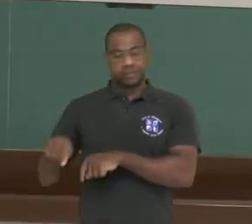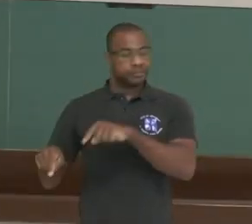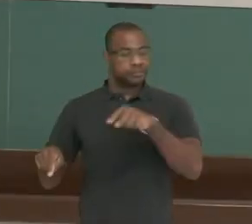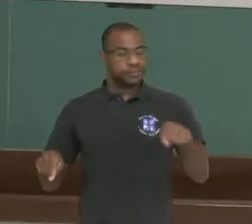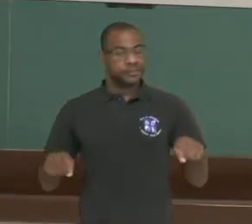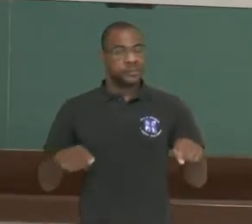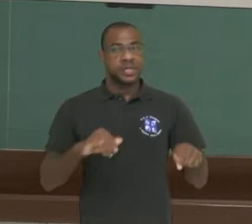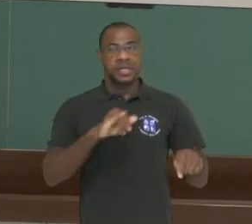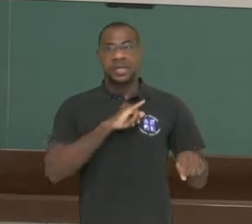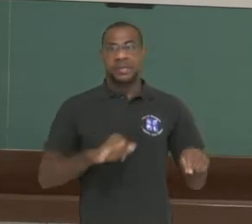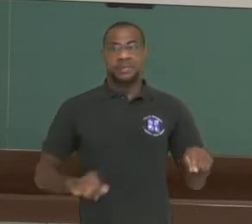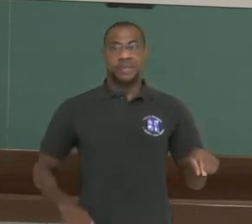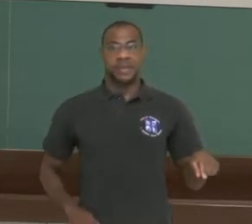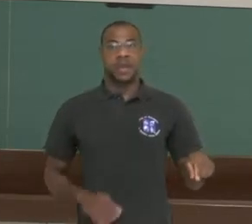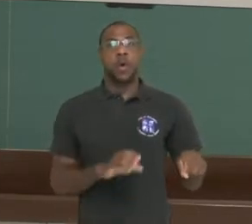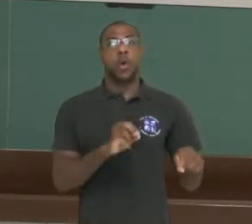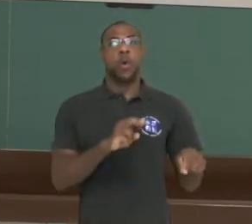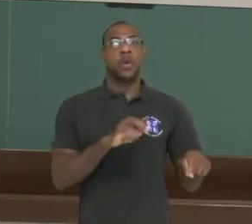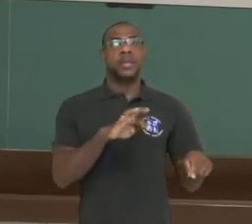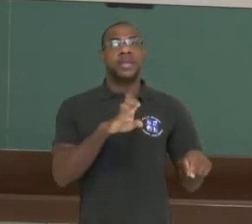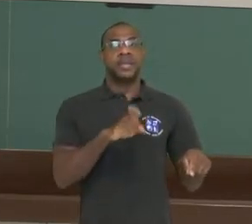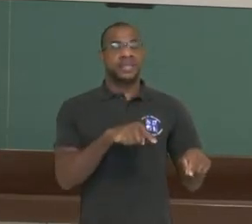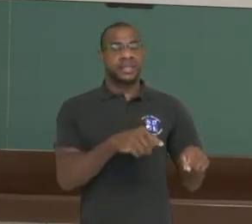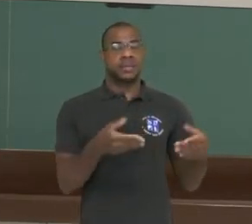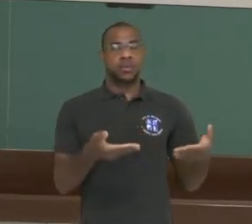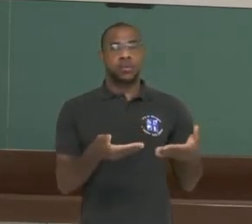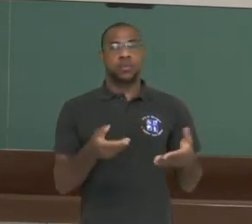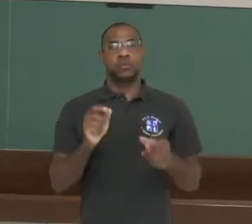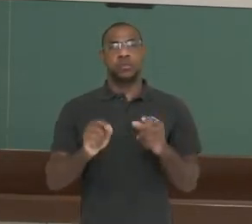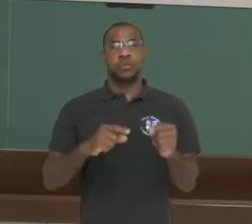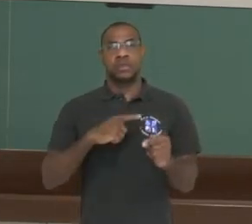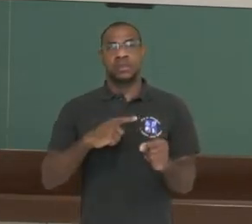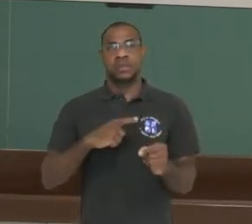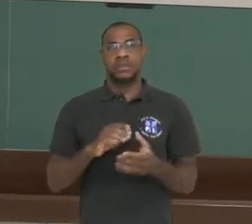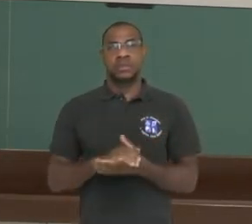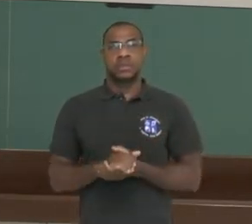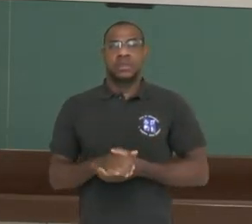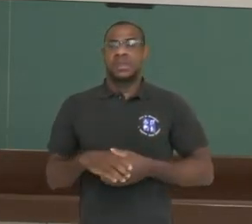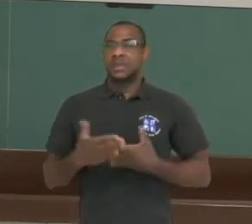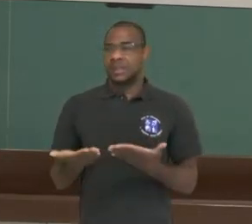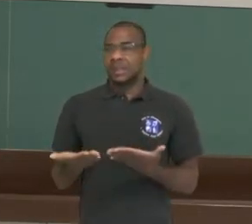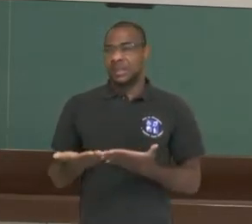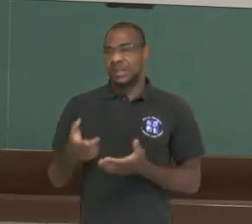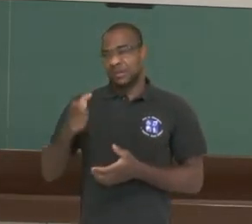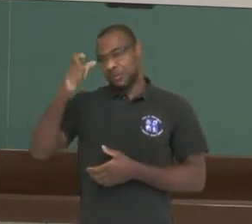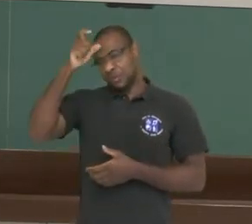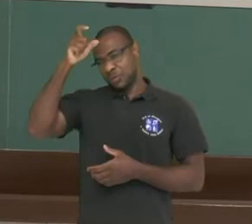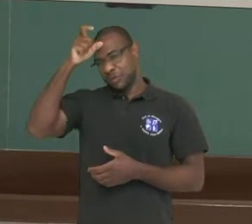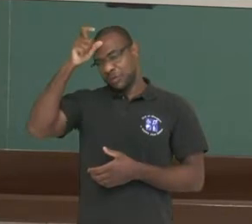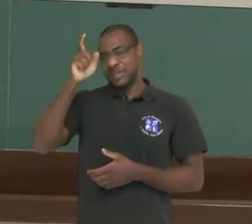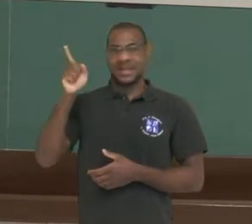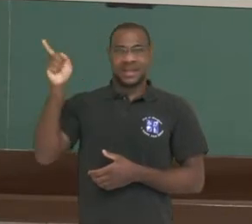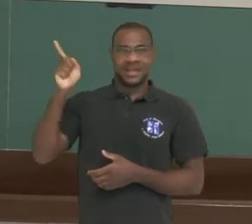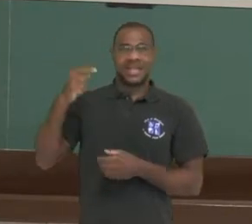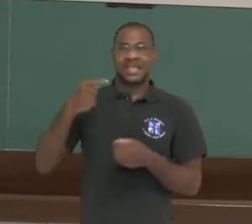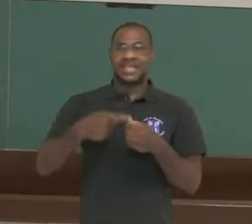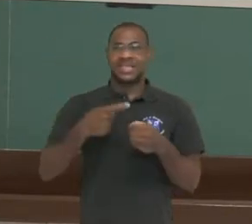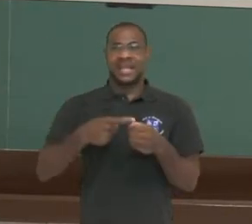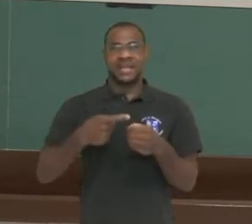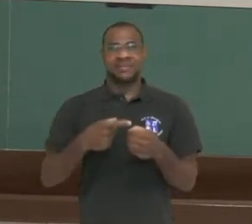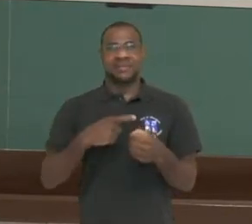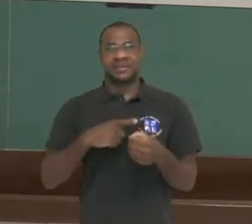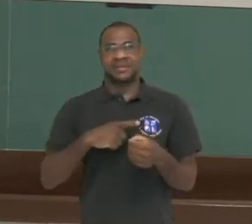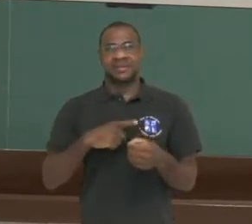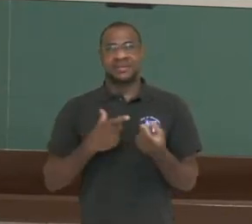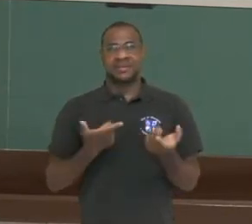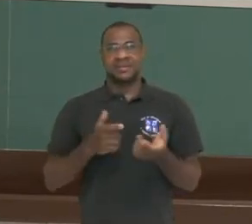Império Romano do Oriente, né, que seria hoje Istambul, a Turquia, que era a cidade de Bizâncio, né,